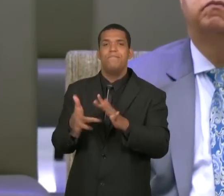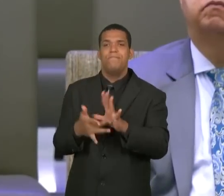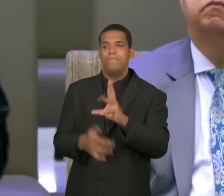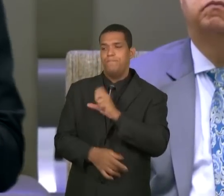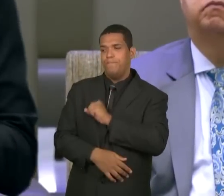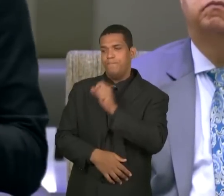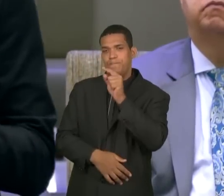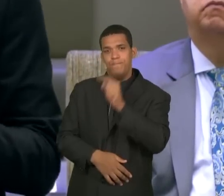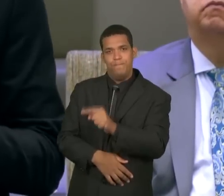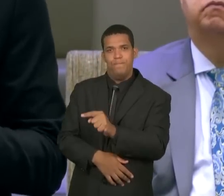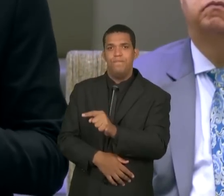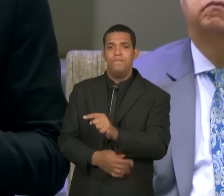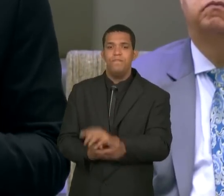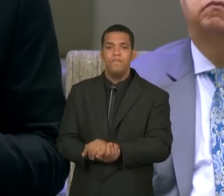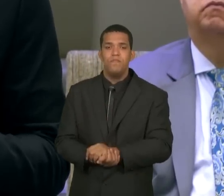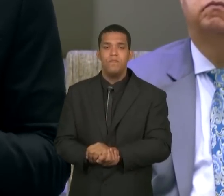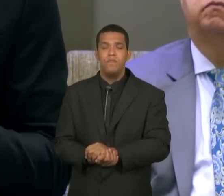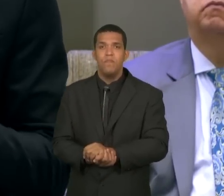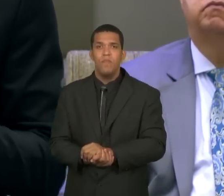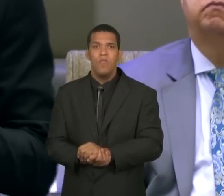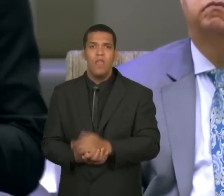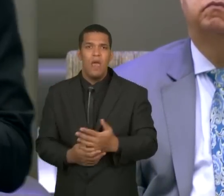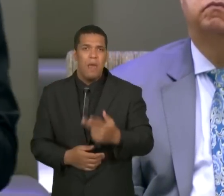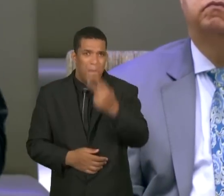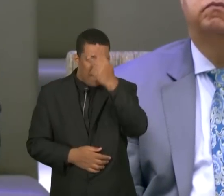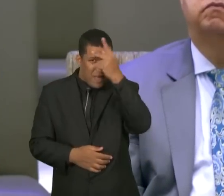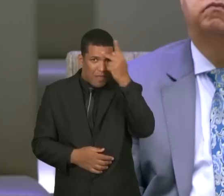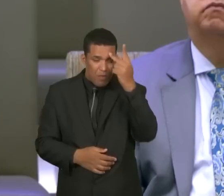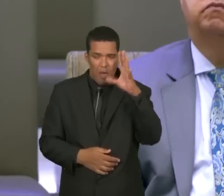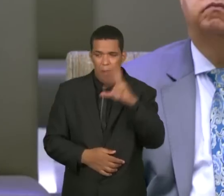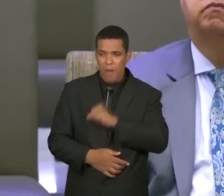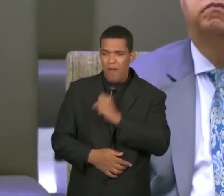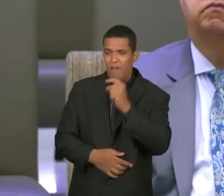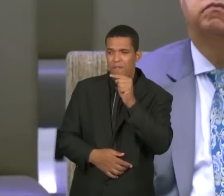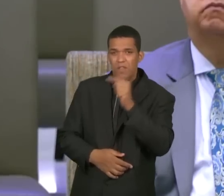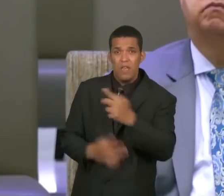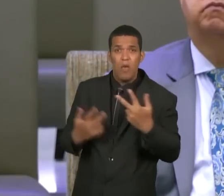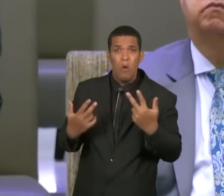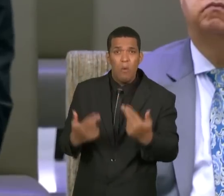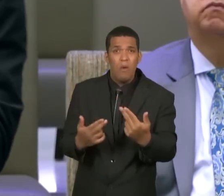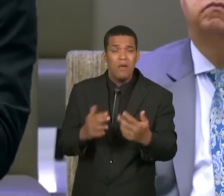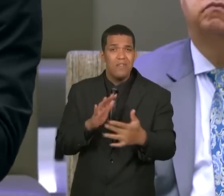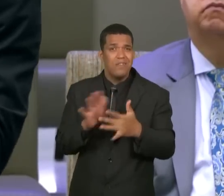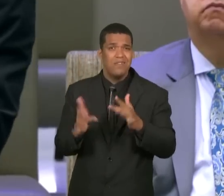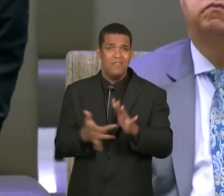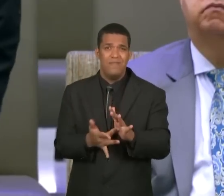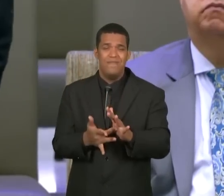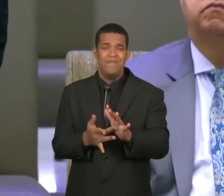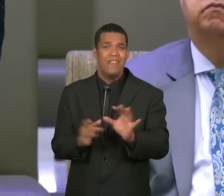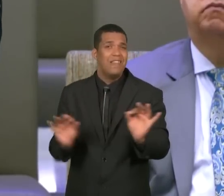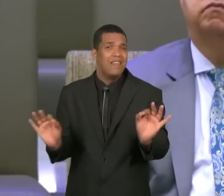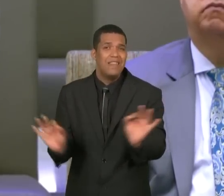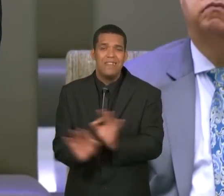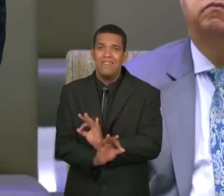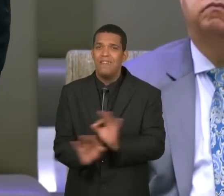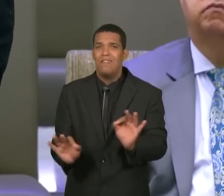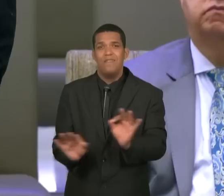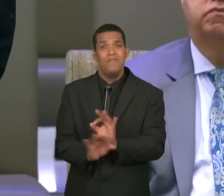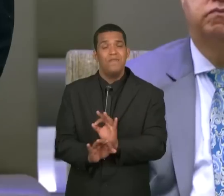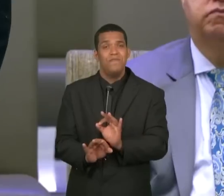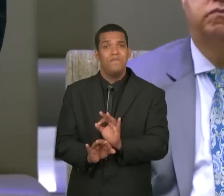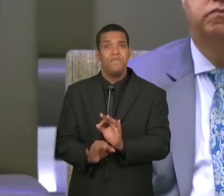nesta vida pode te Amar como Jesus te ama porque o seu amor não é humano